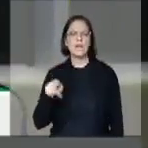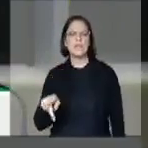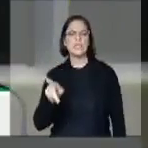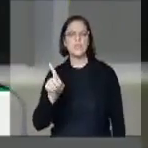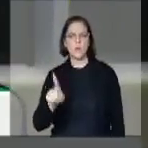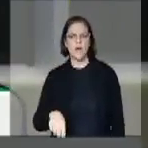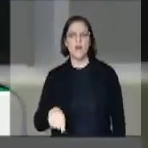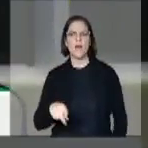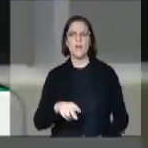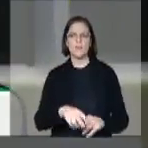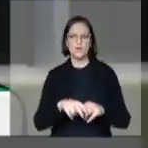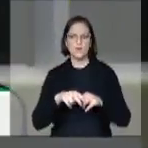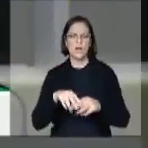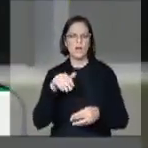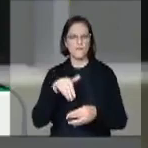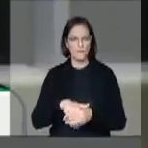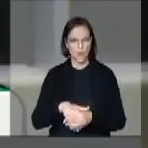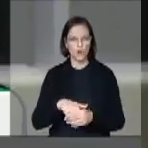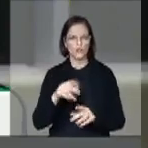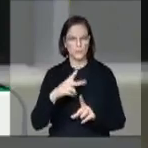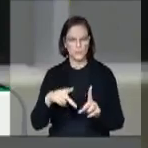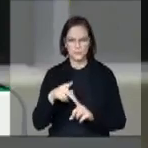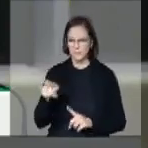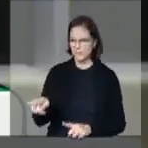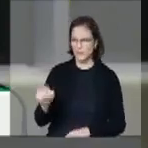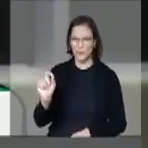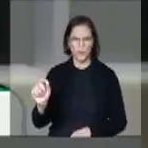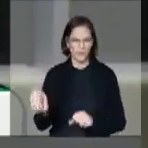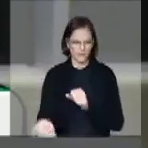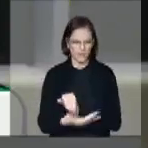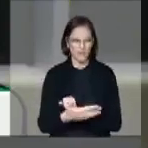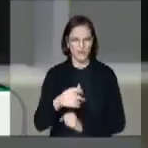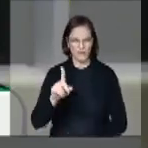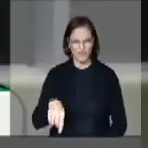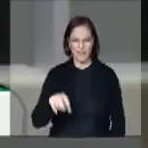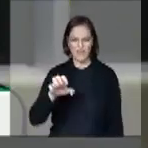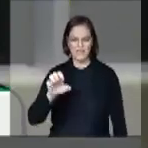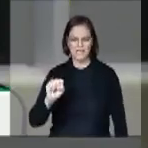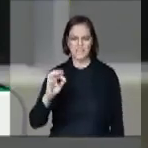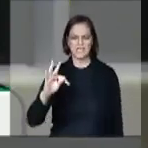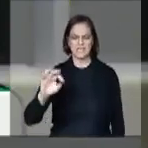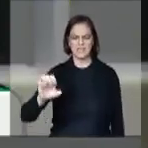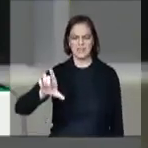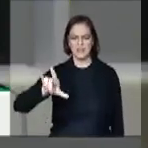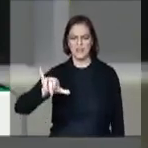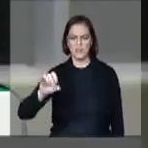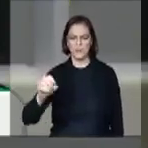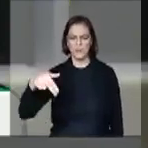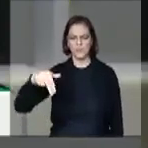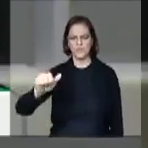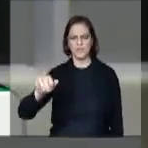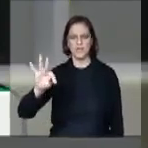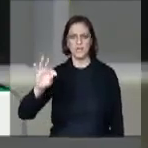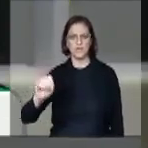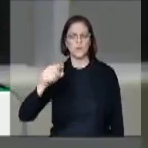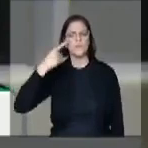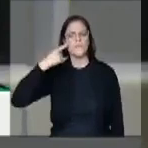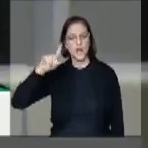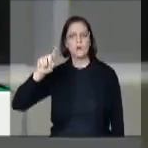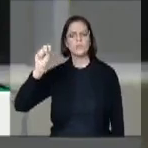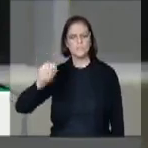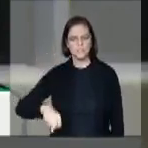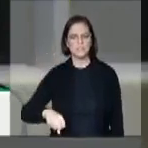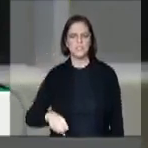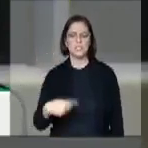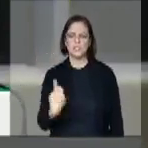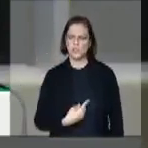para a Previdência. O nome disso, senhoras e senhores, é estelionato. Não tem outro nome. Nós queremos, sim, que o investimento da saúde chegue